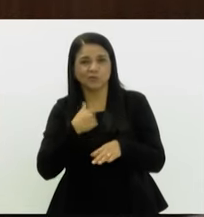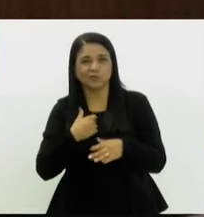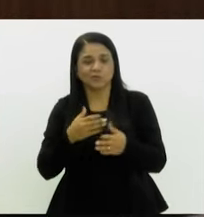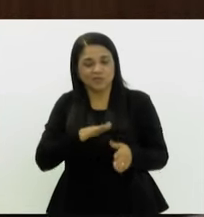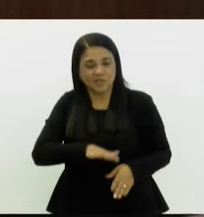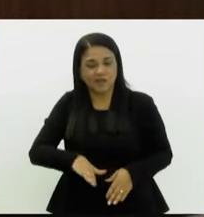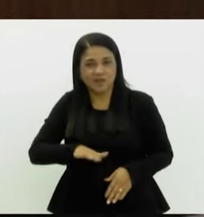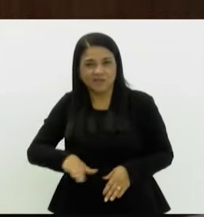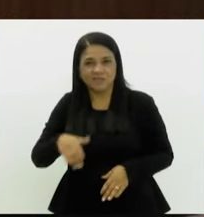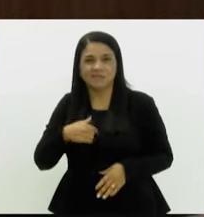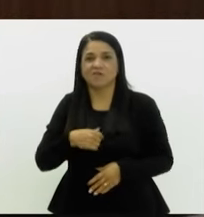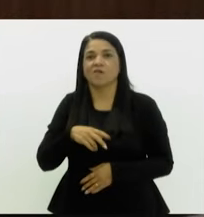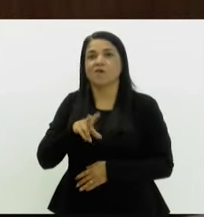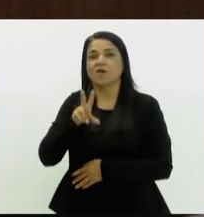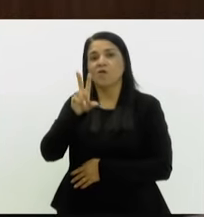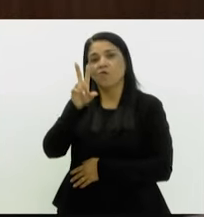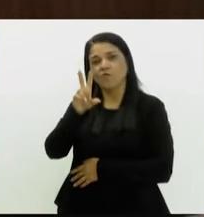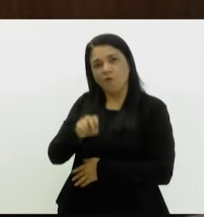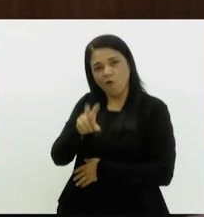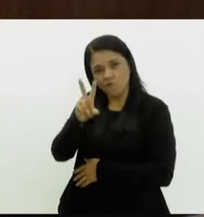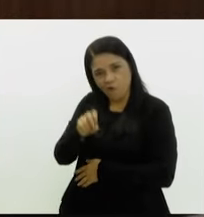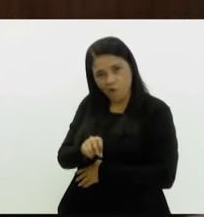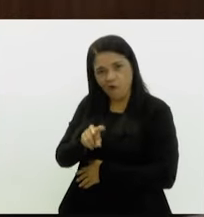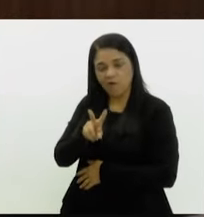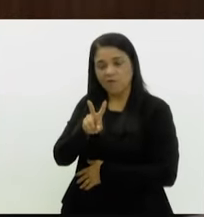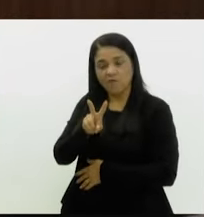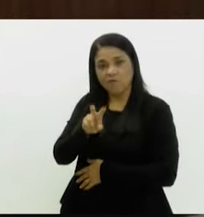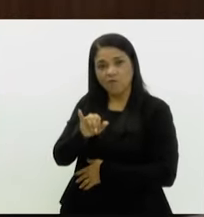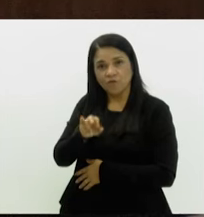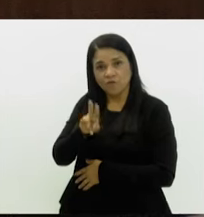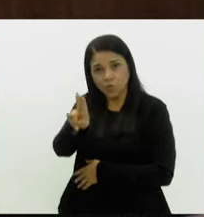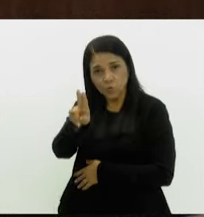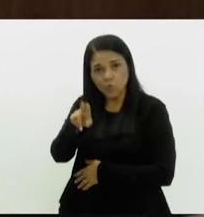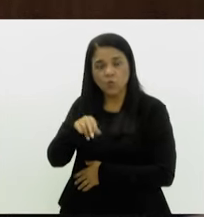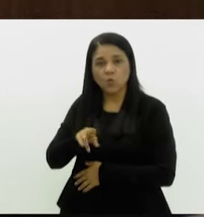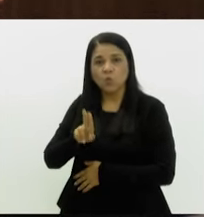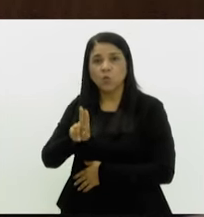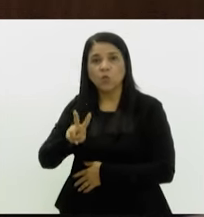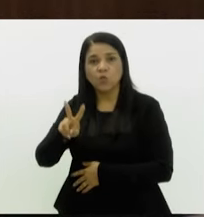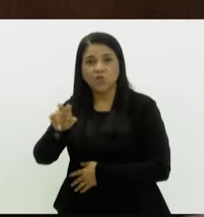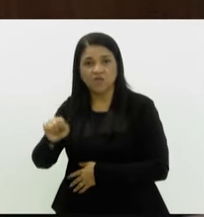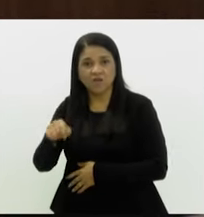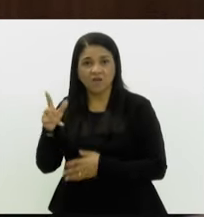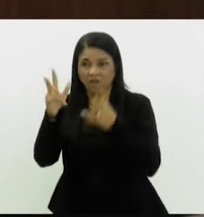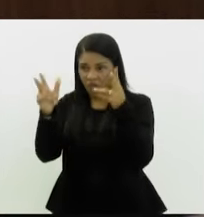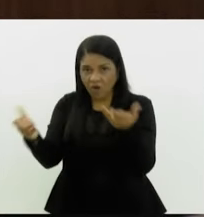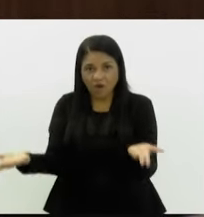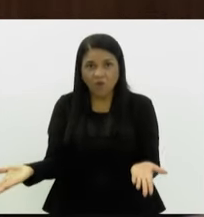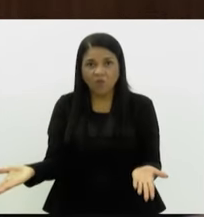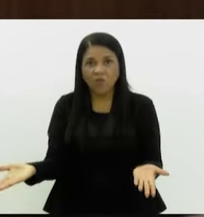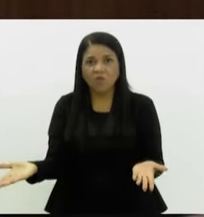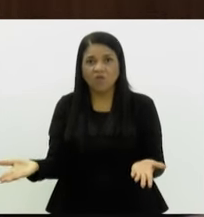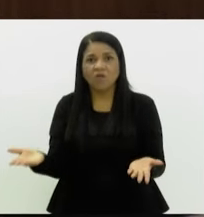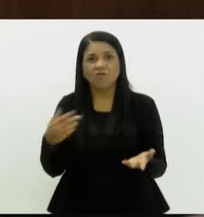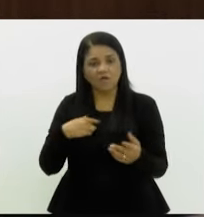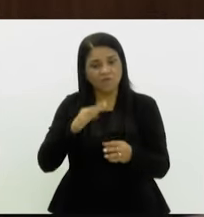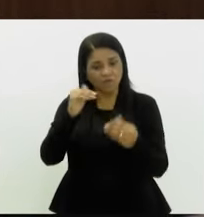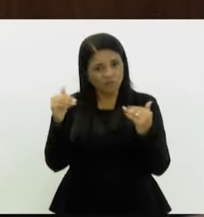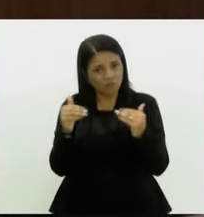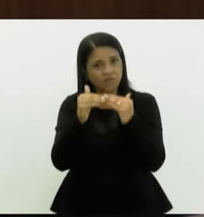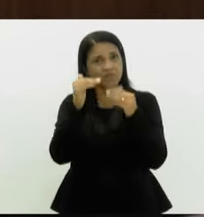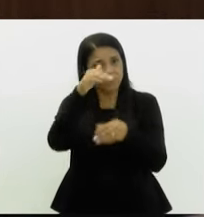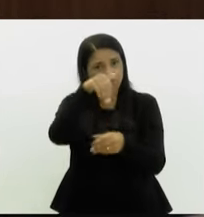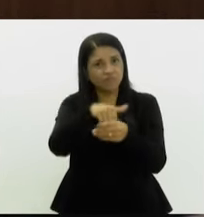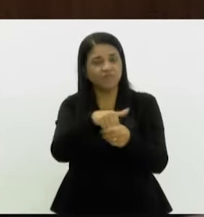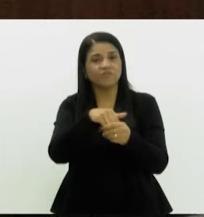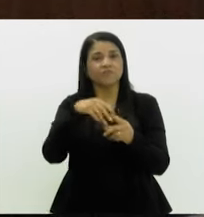viu a uva. Então, estamos votando favoravelmente e vamos ver se o nosso Rio Previdência faz